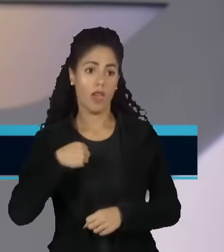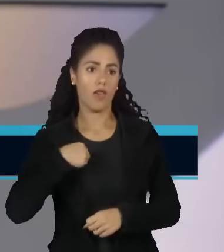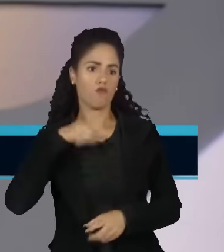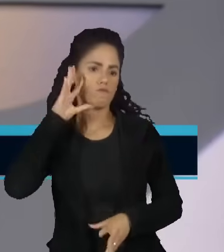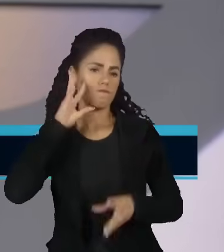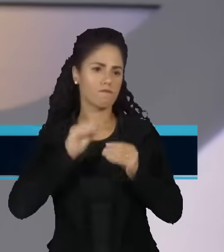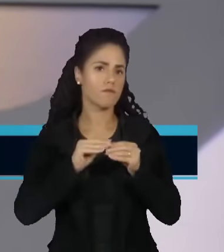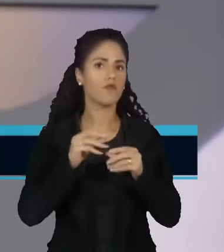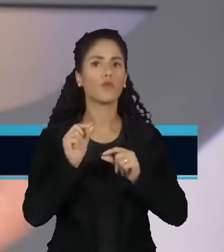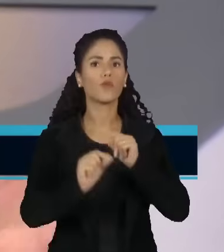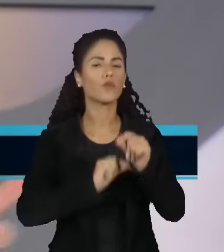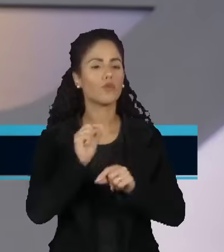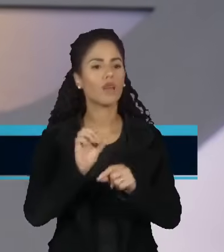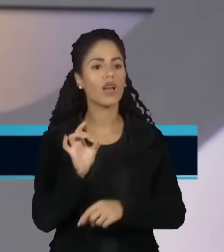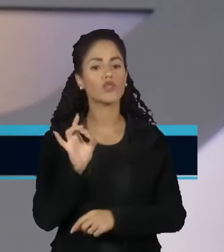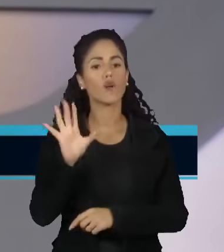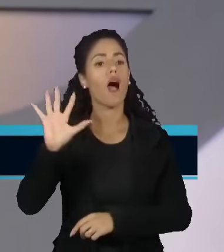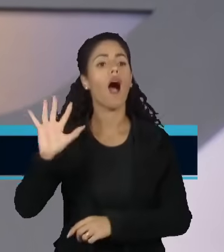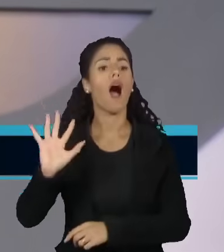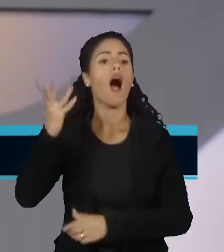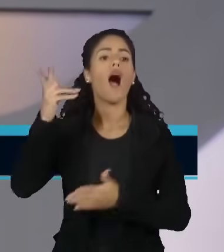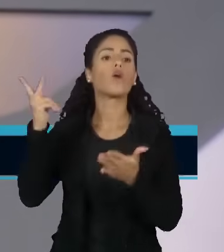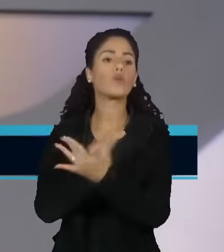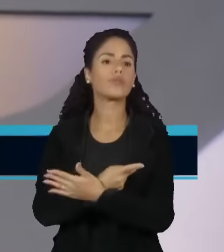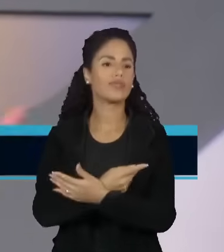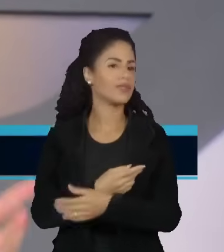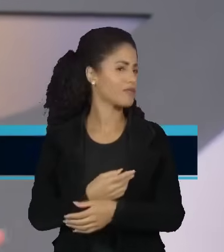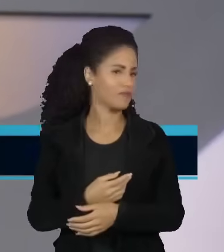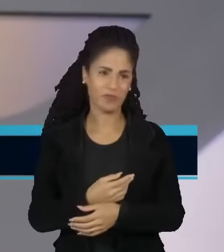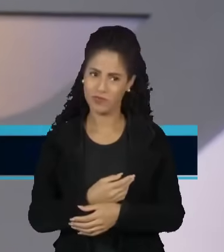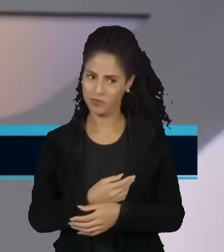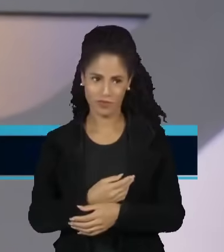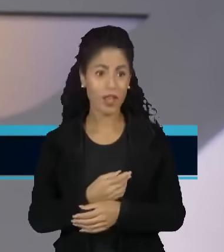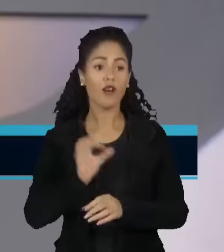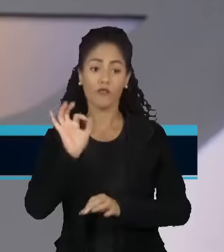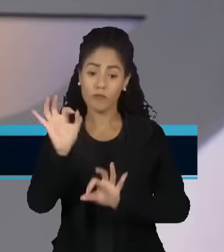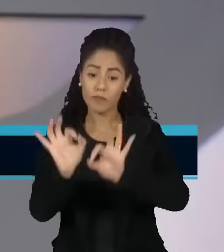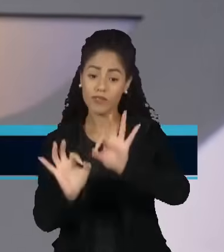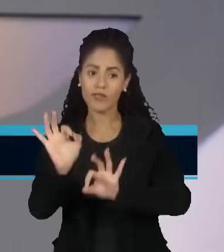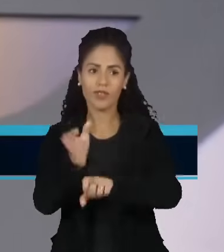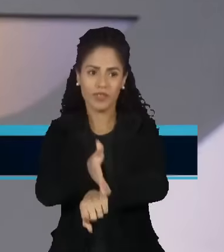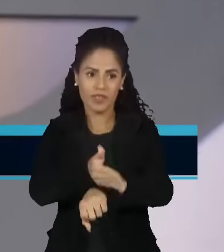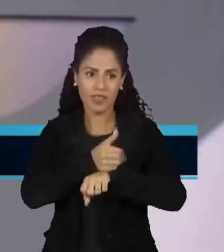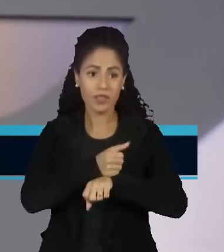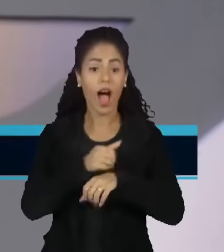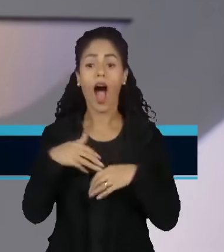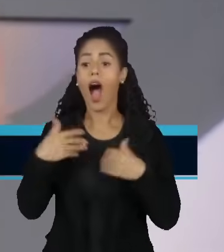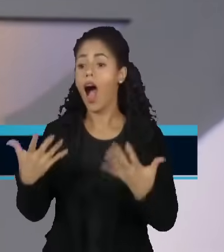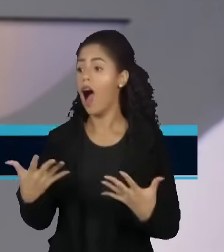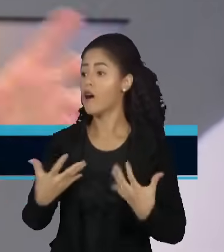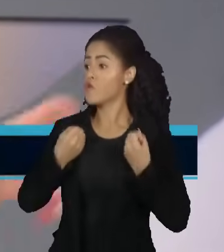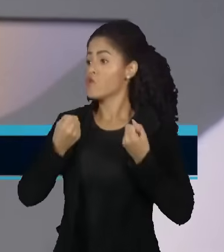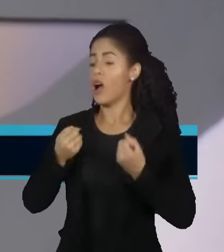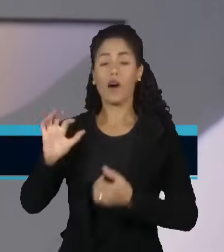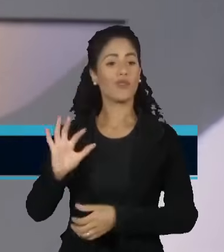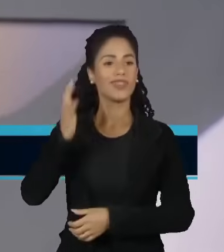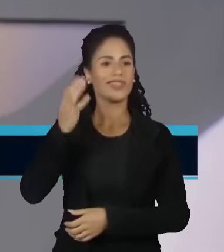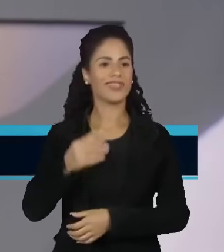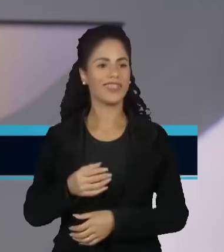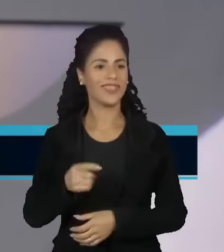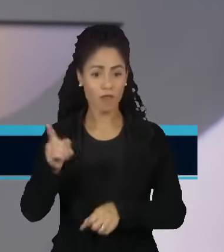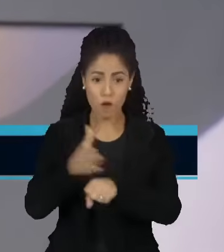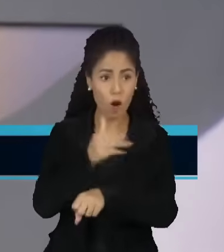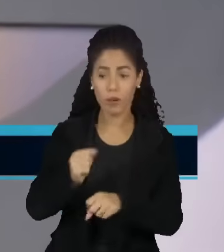que não é um acaso, né? Não é uma coisa que aconteceu de maneira espontânea, como se disse, uma certa, né? Enfim,